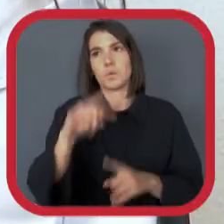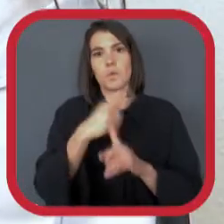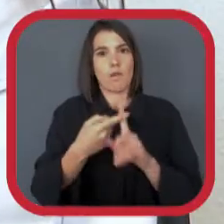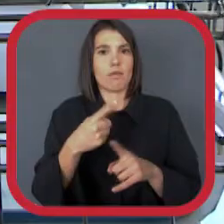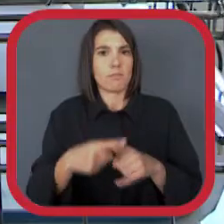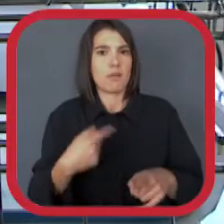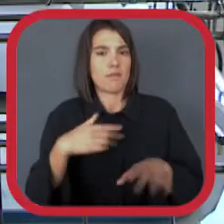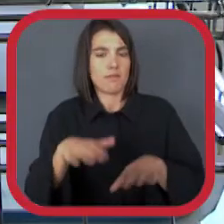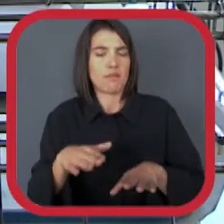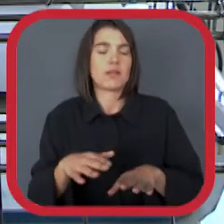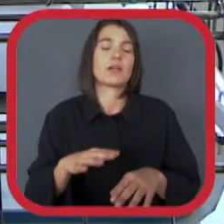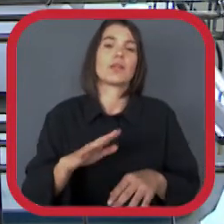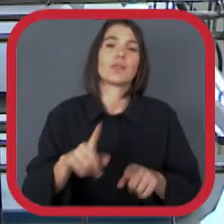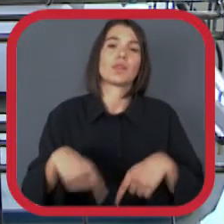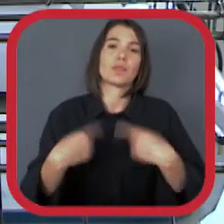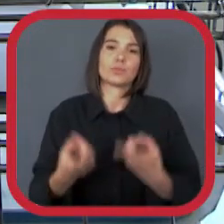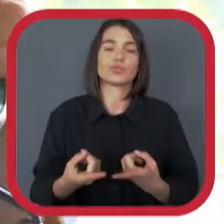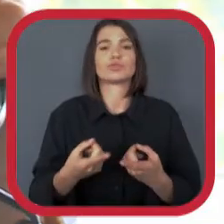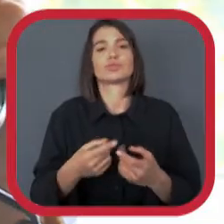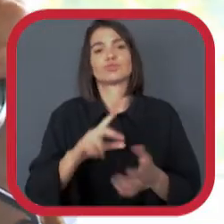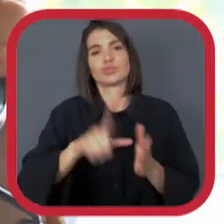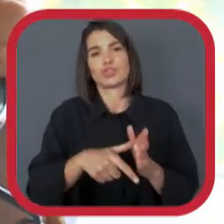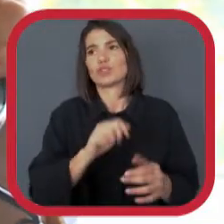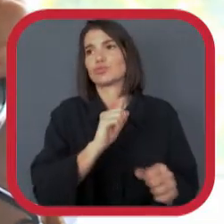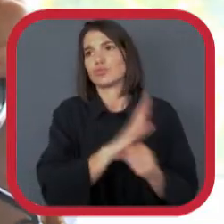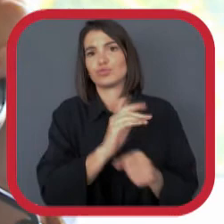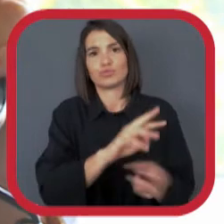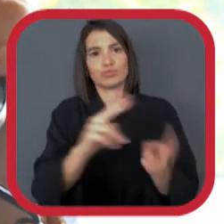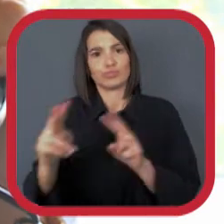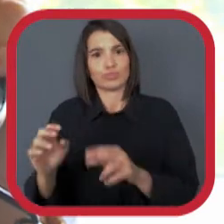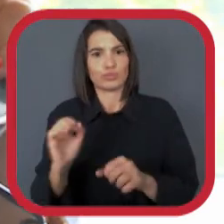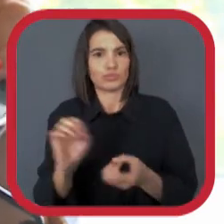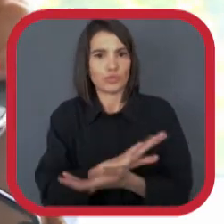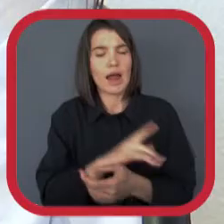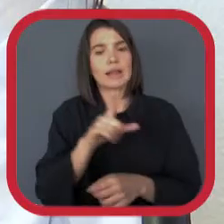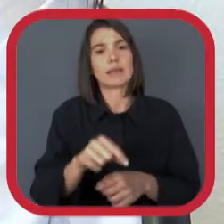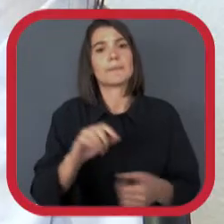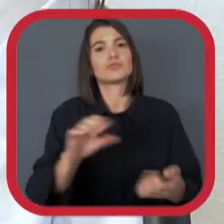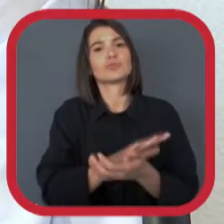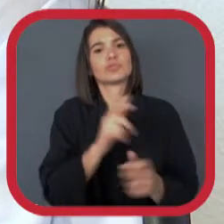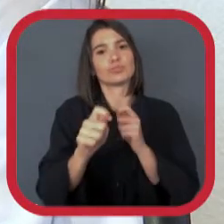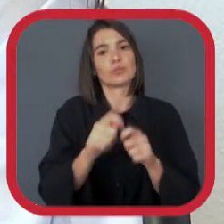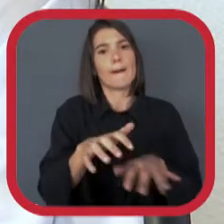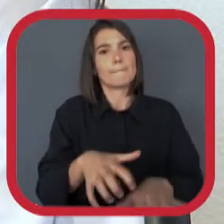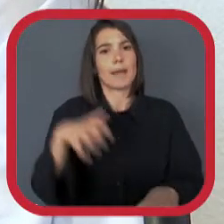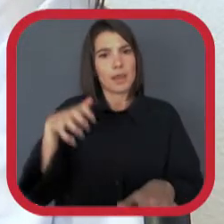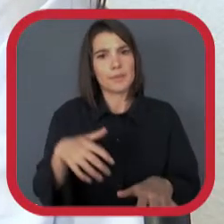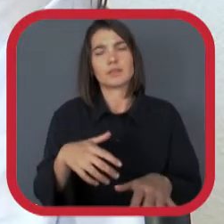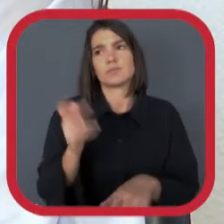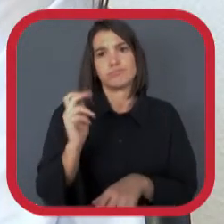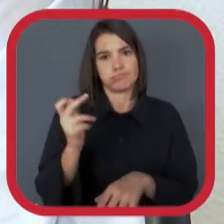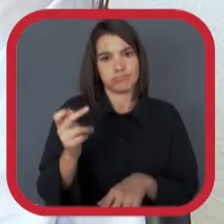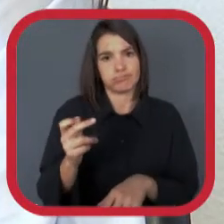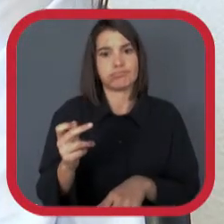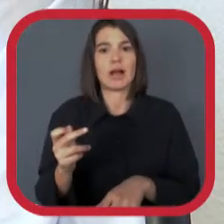nesse projeto. Depois abracei outros projetos no jornalismo, fui jornalista parlamentar durante alguns